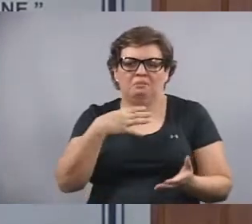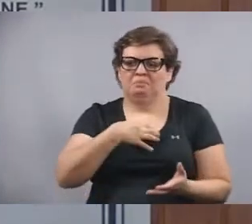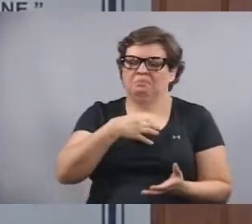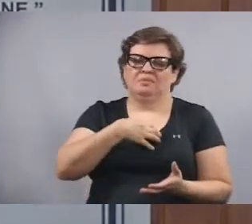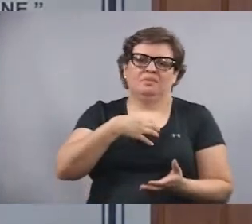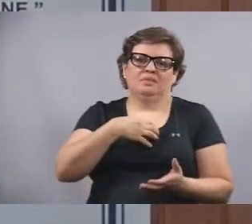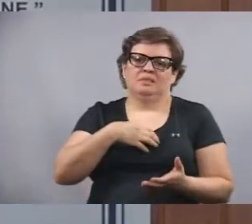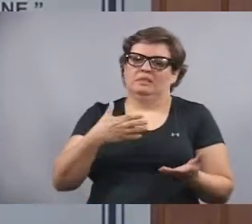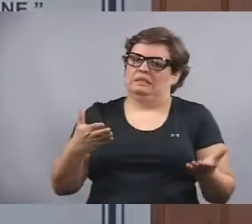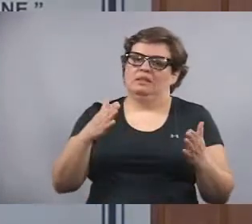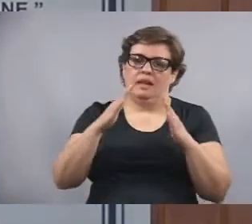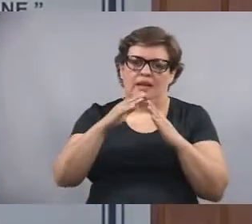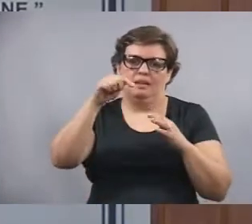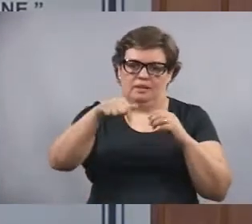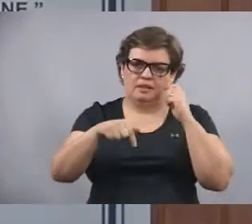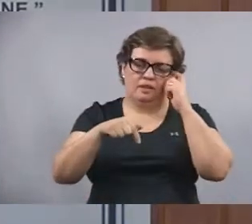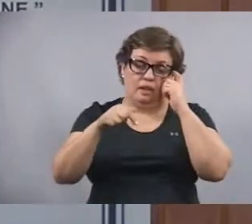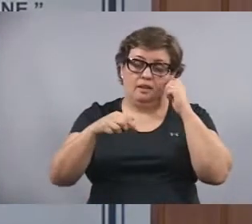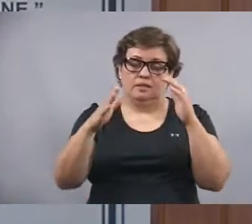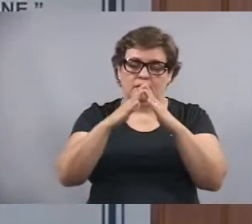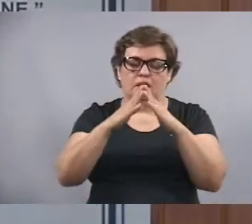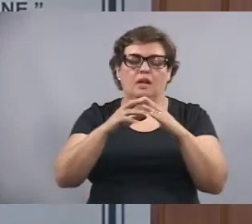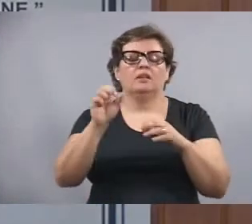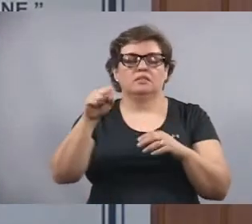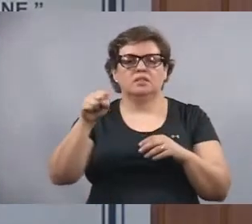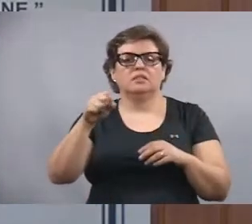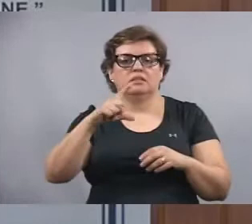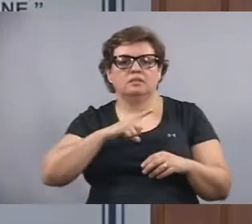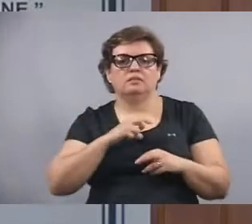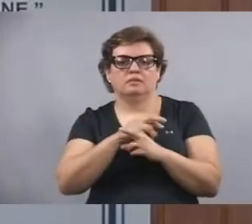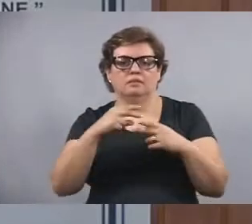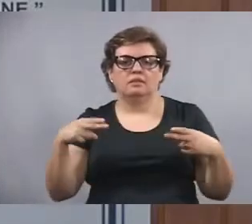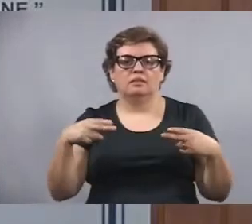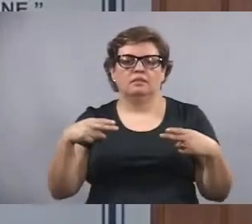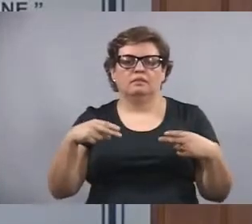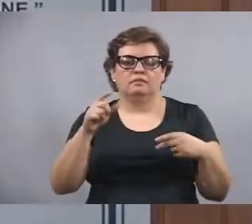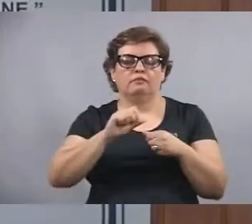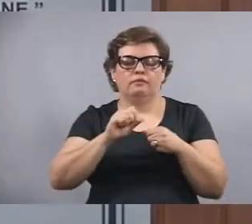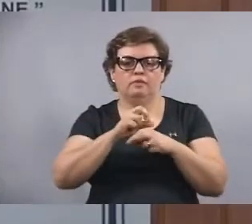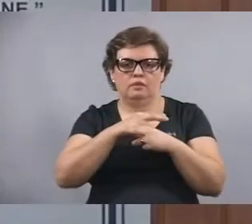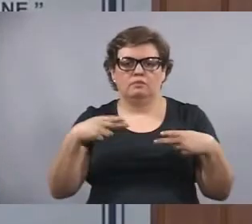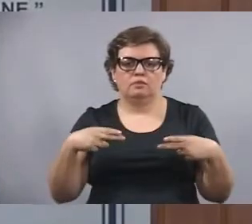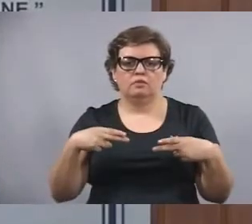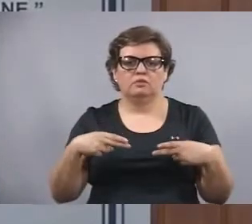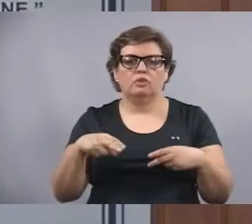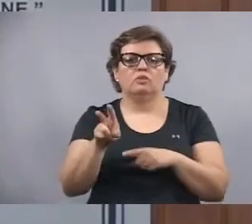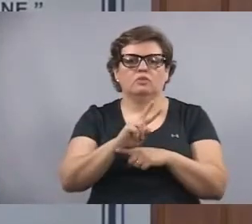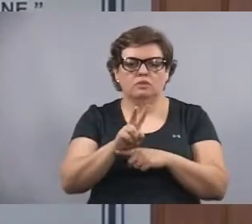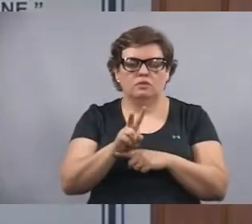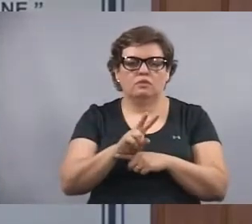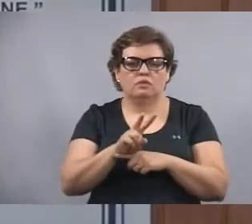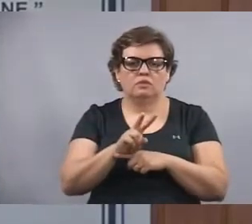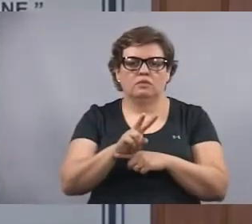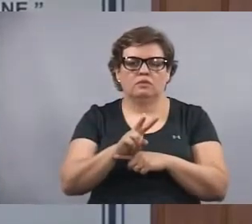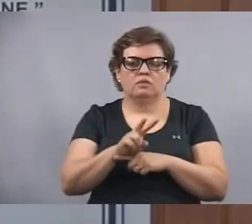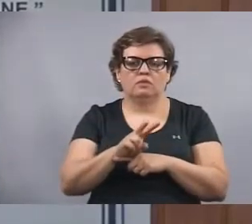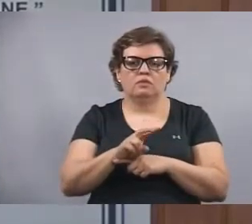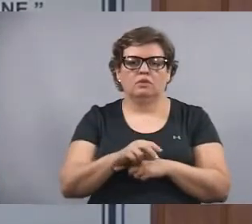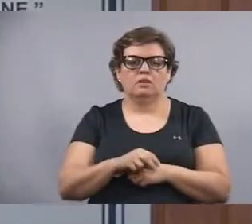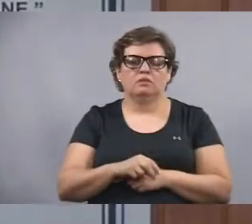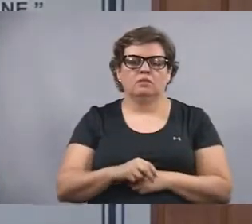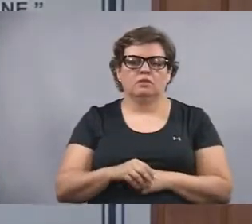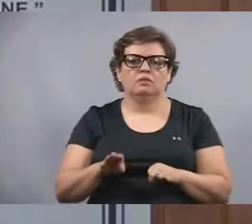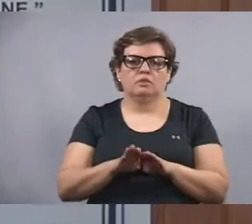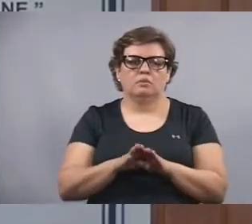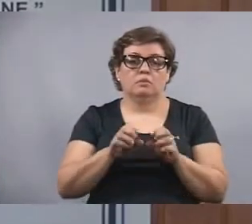Então, essa casa, sim, tem tomado as providências, os vereadores têm cumprido com seu papel e o Poder Executivo